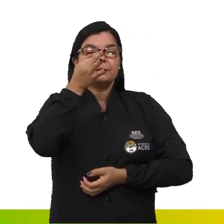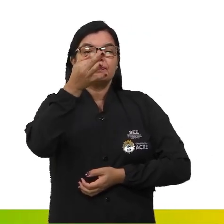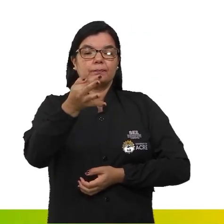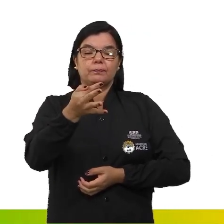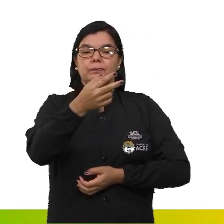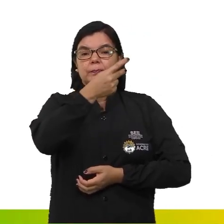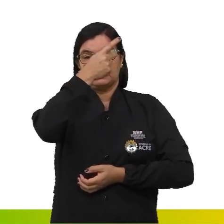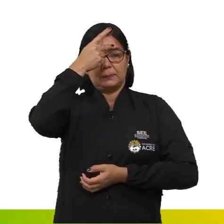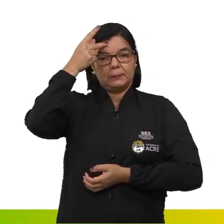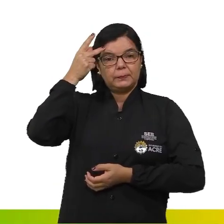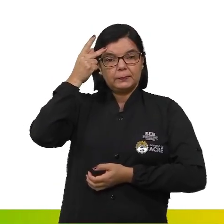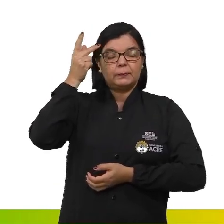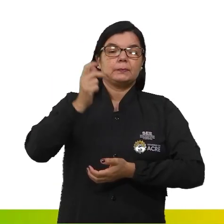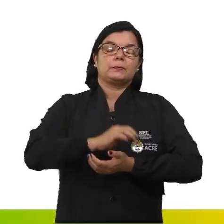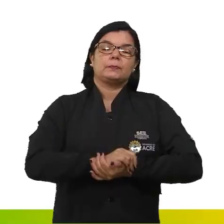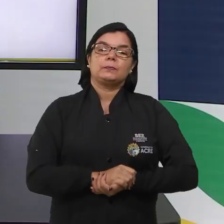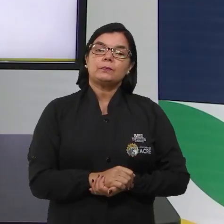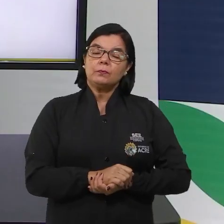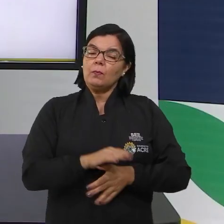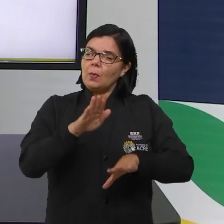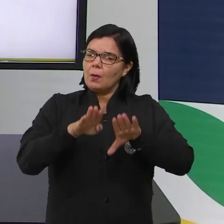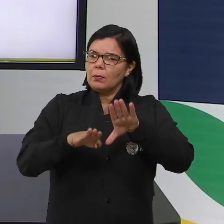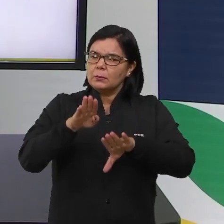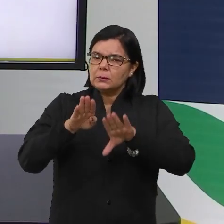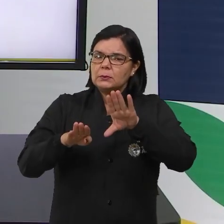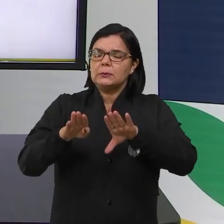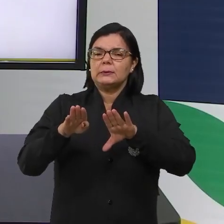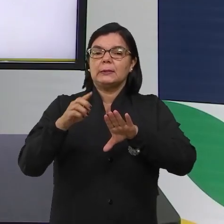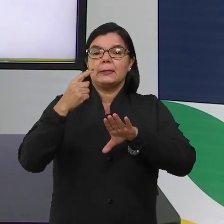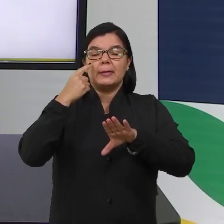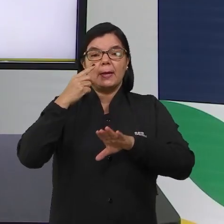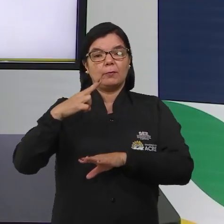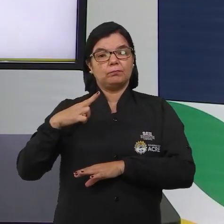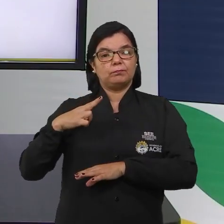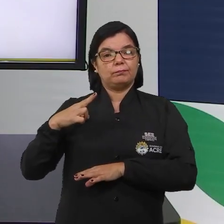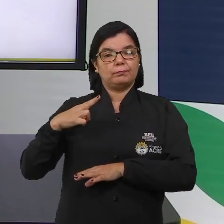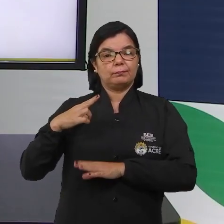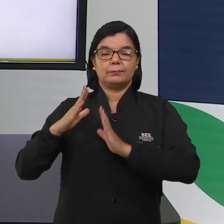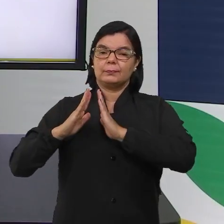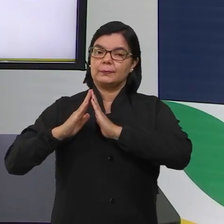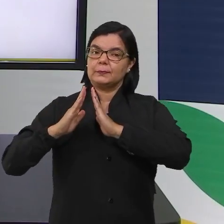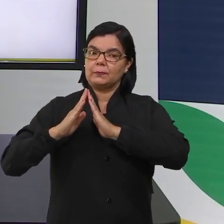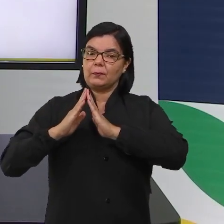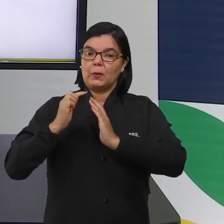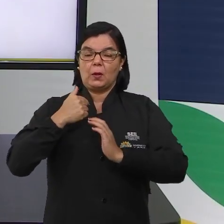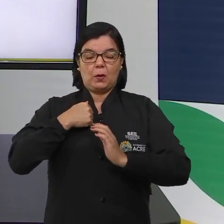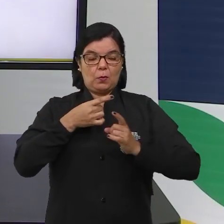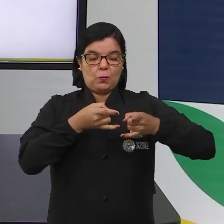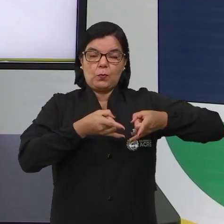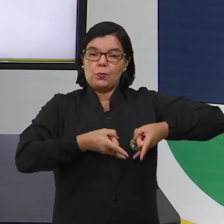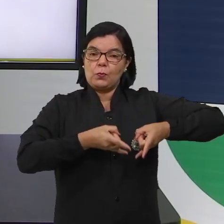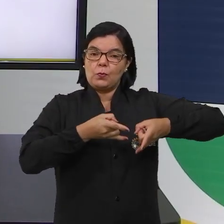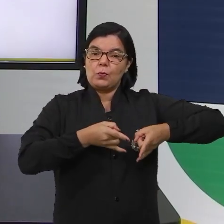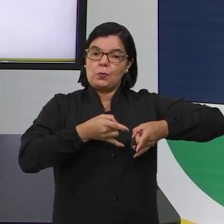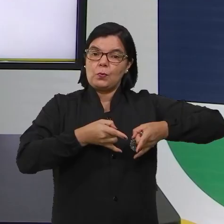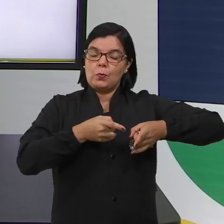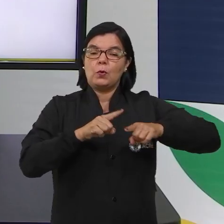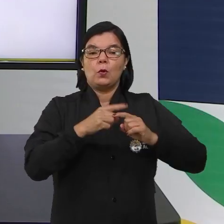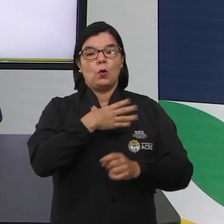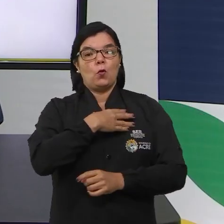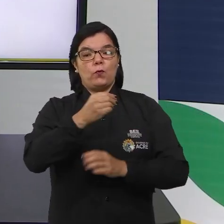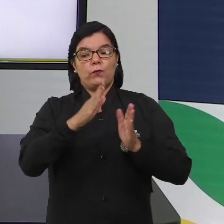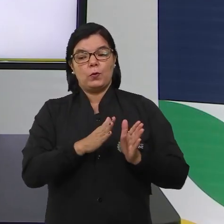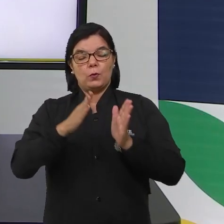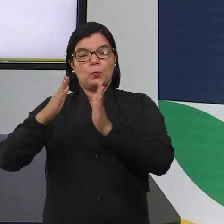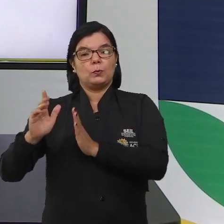o futuro da humanidade. Então, muitas vezes a gente quer ter a privacidade em casa, eu no meu quarto, o filho no